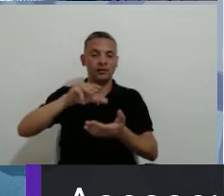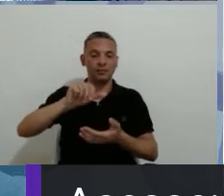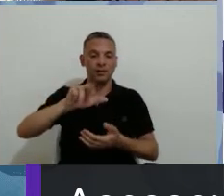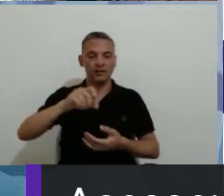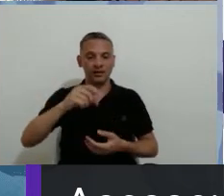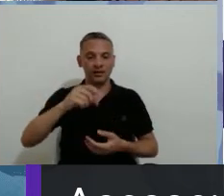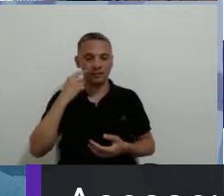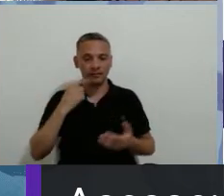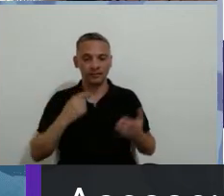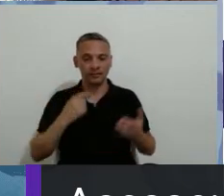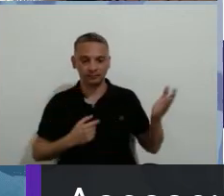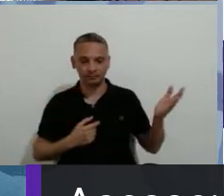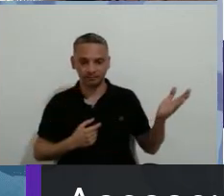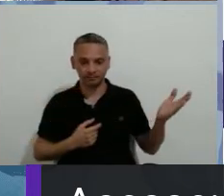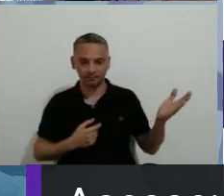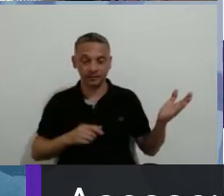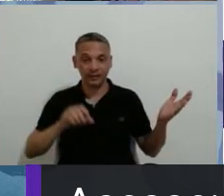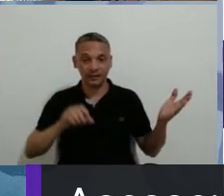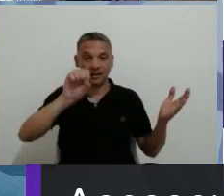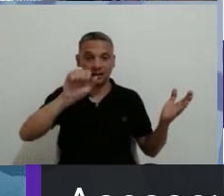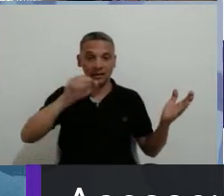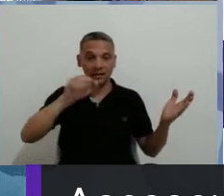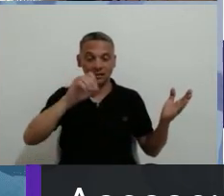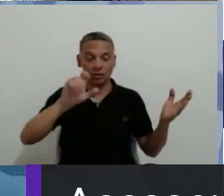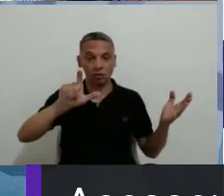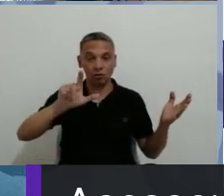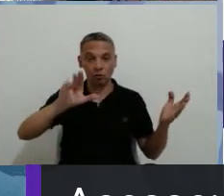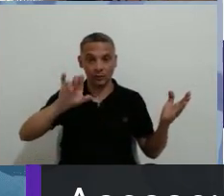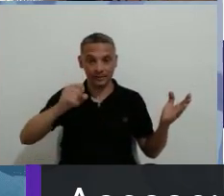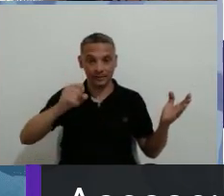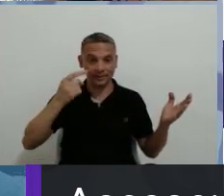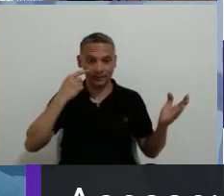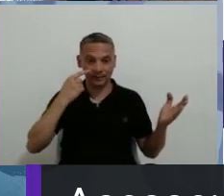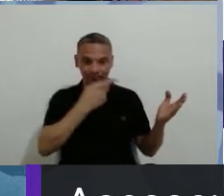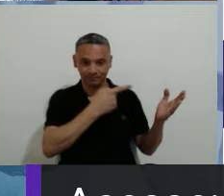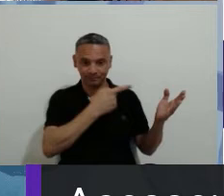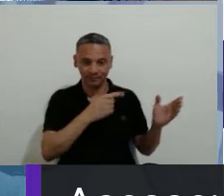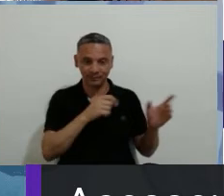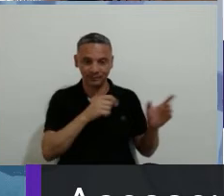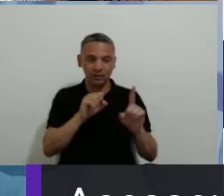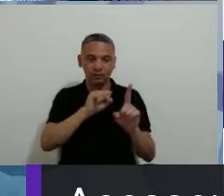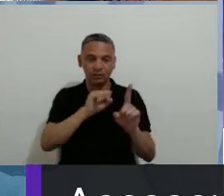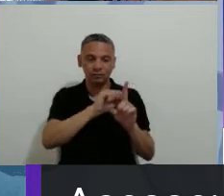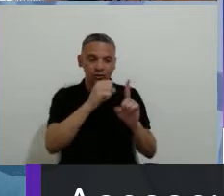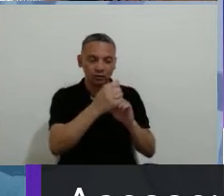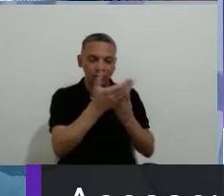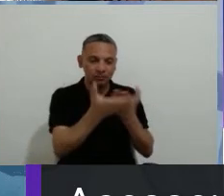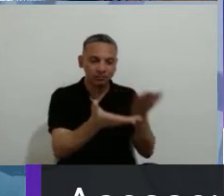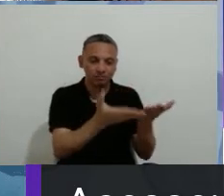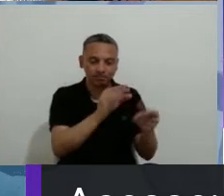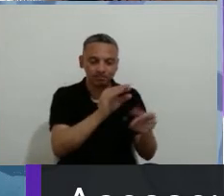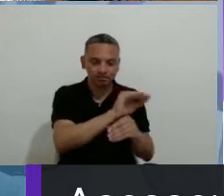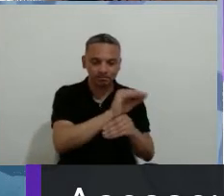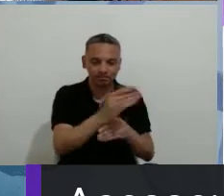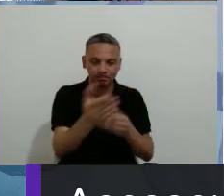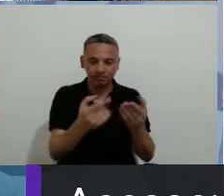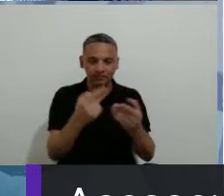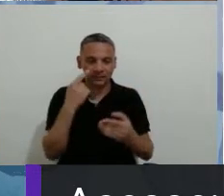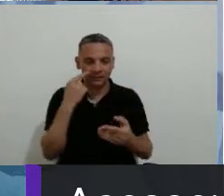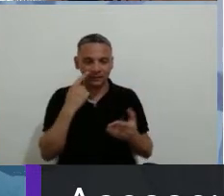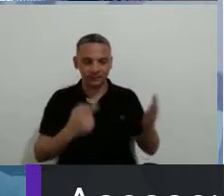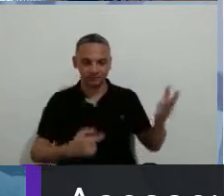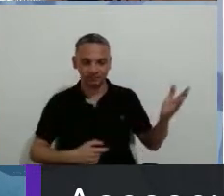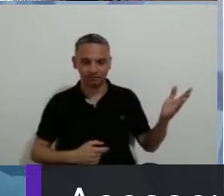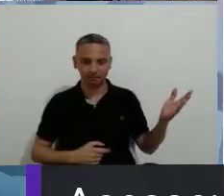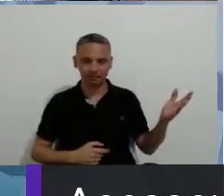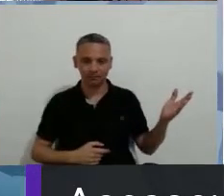um dos eixos, assistência social, e ele vai me retornar com os resultados aqui do município